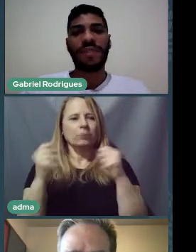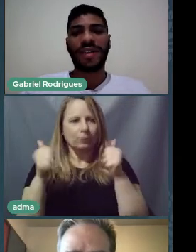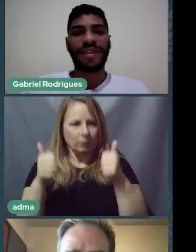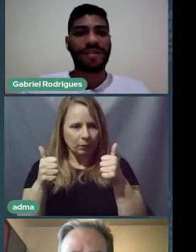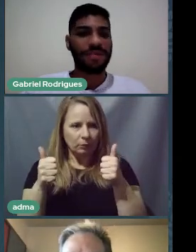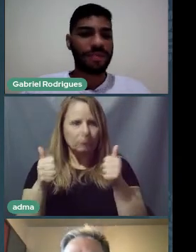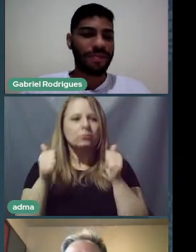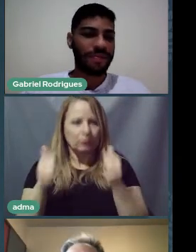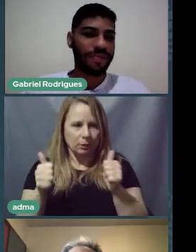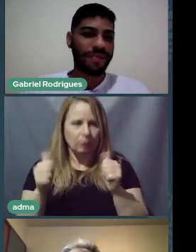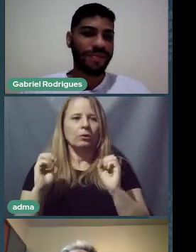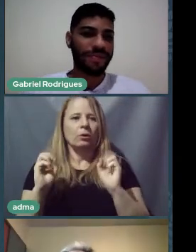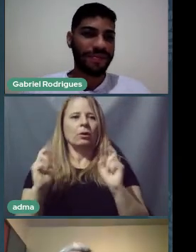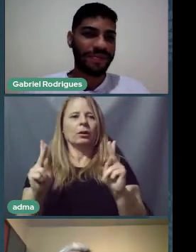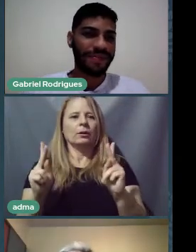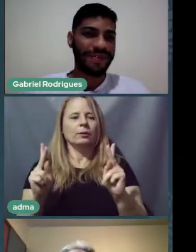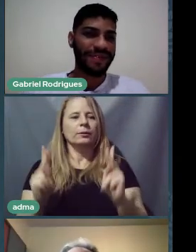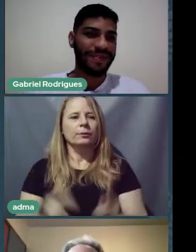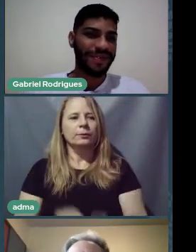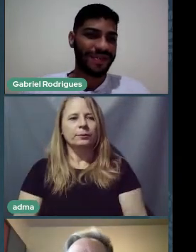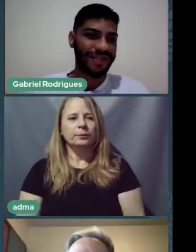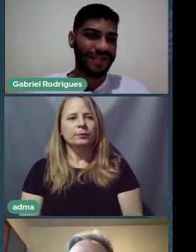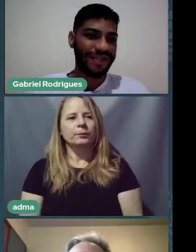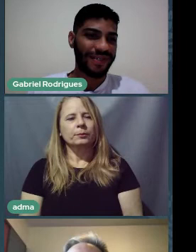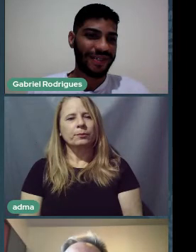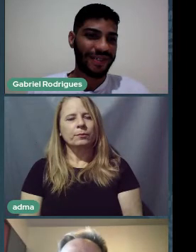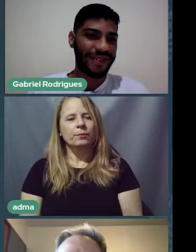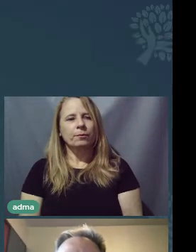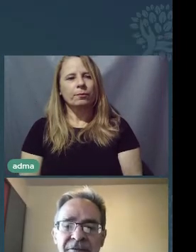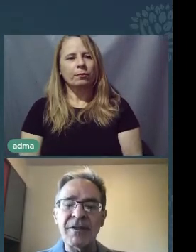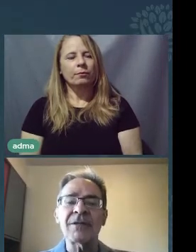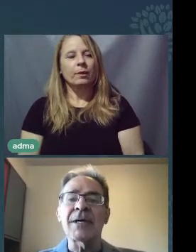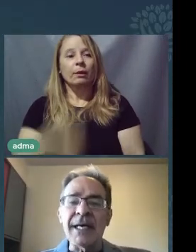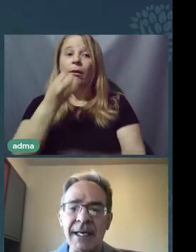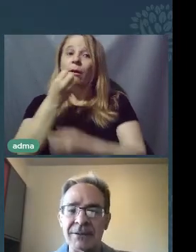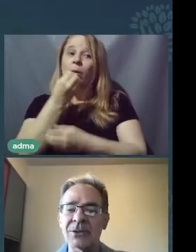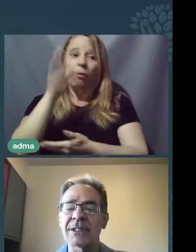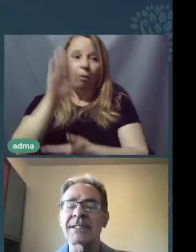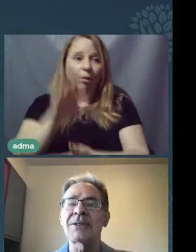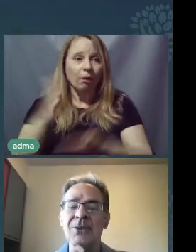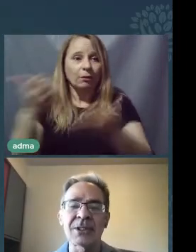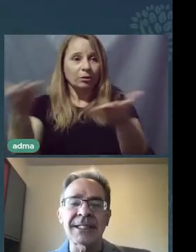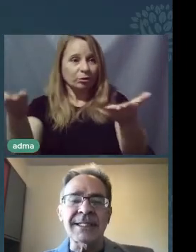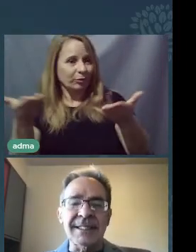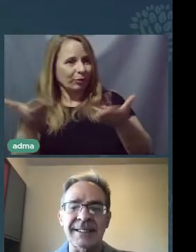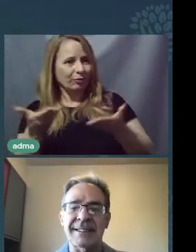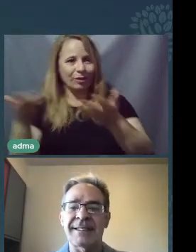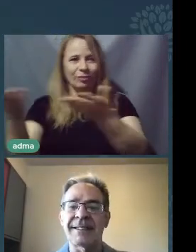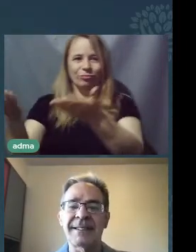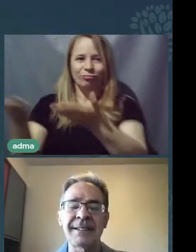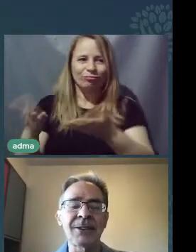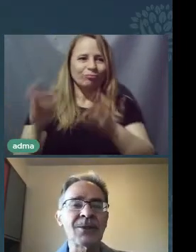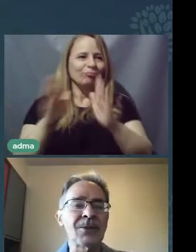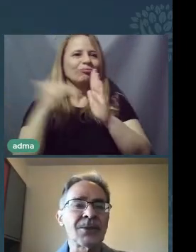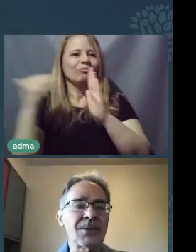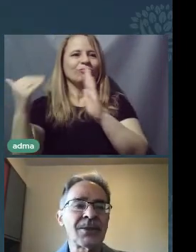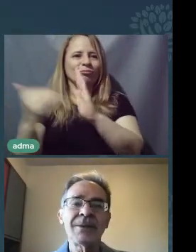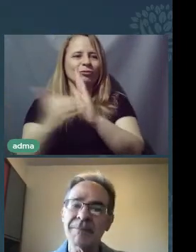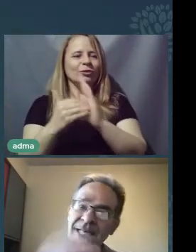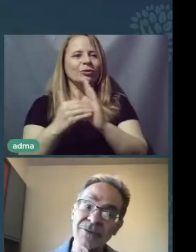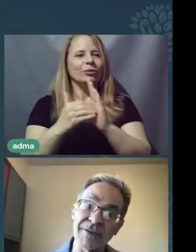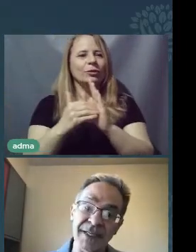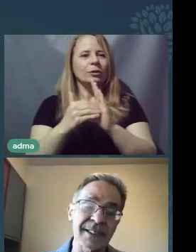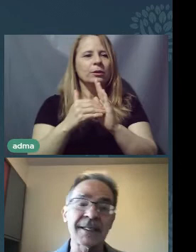Isso, exatamente. Tá. Então, boa tarde, bem-vindo a todas e todas.